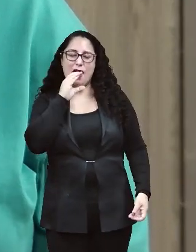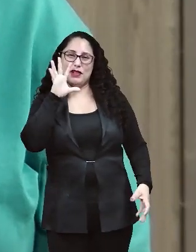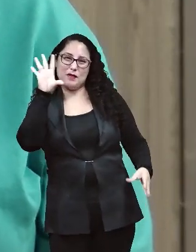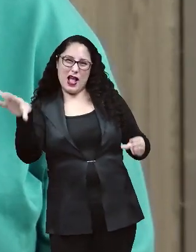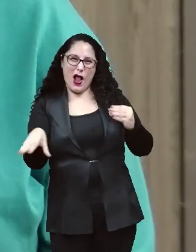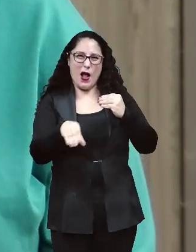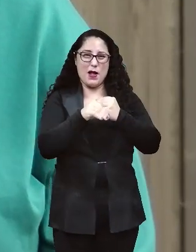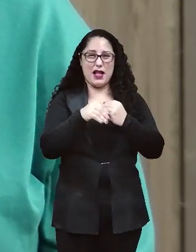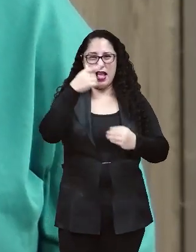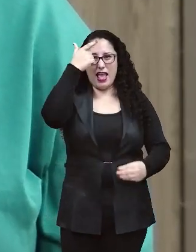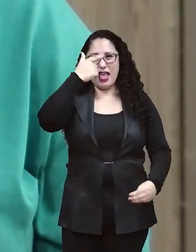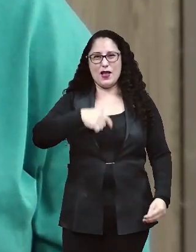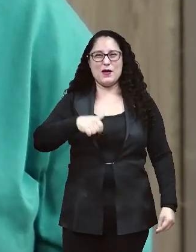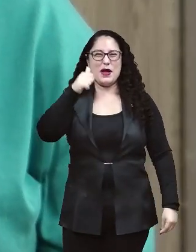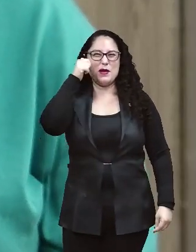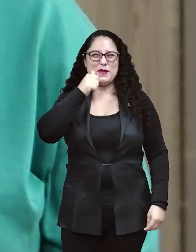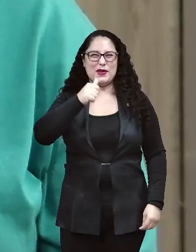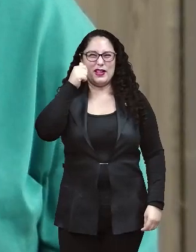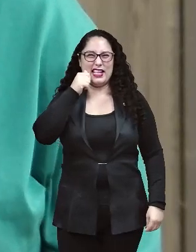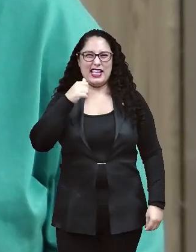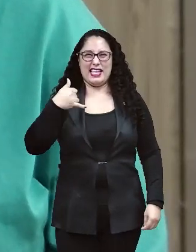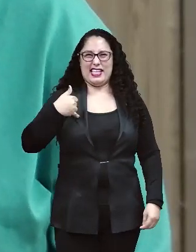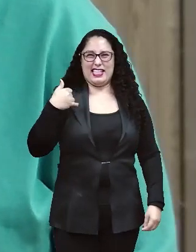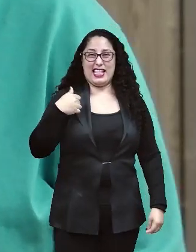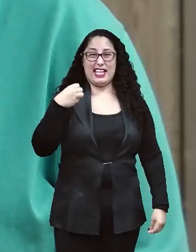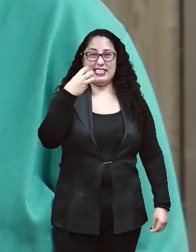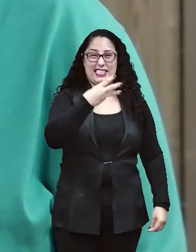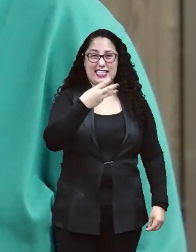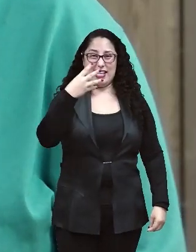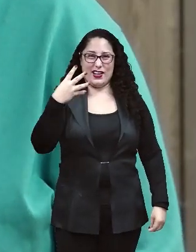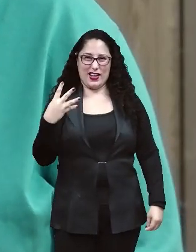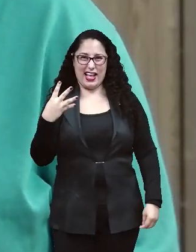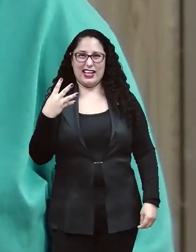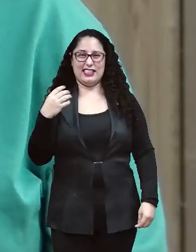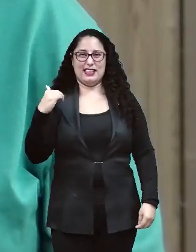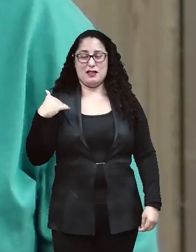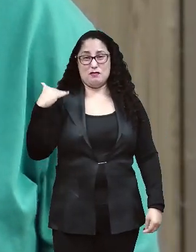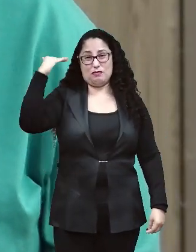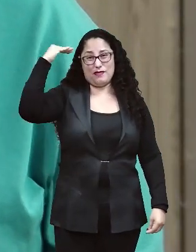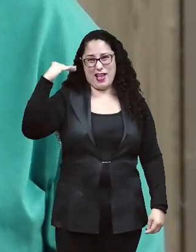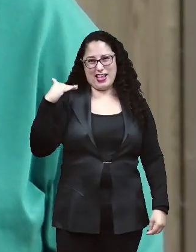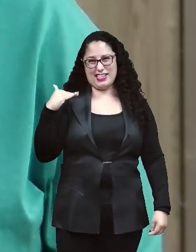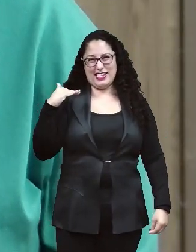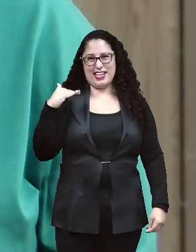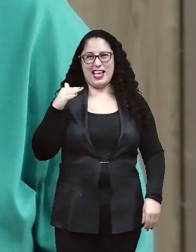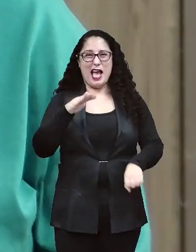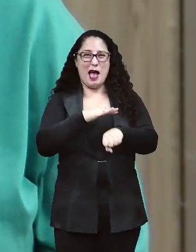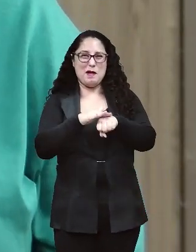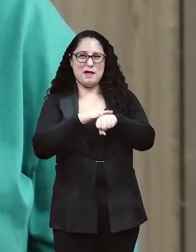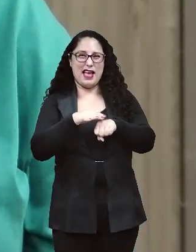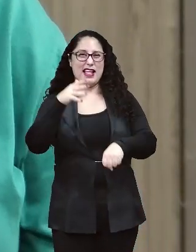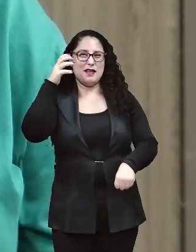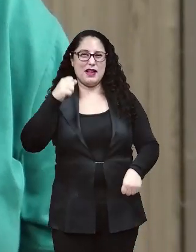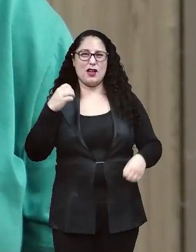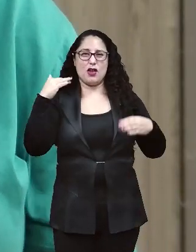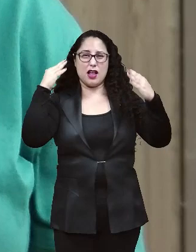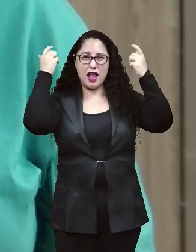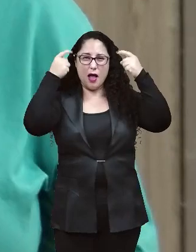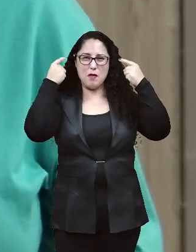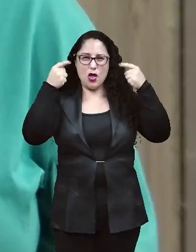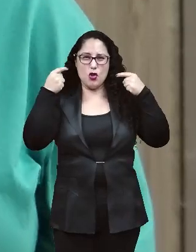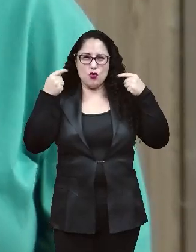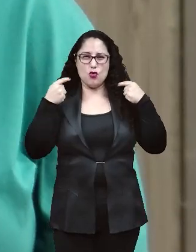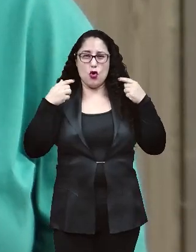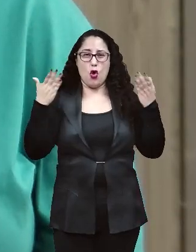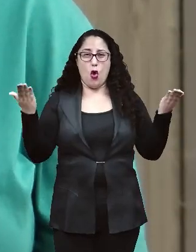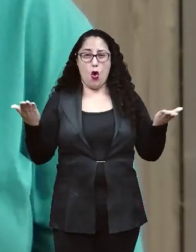agora. Eu sou uma mulher de 34 anos, tenho uma estatura baixa, pele branca, cabelos curtos e cacheados, e hoje estou com